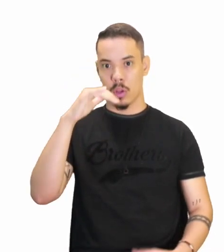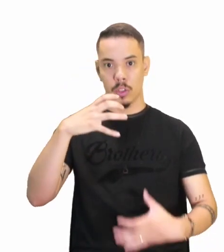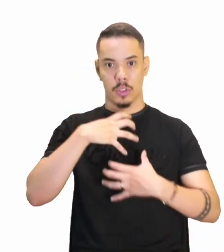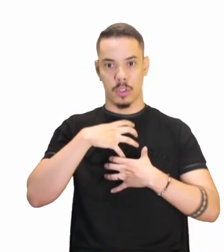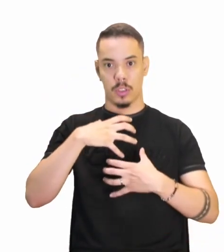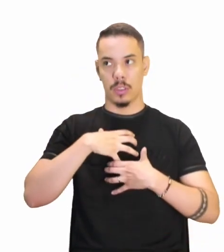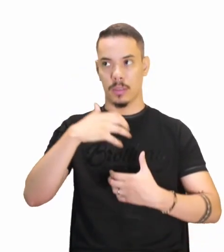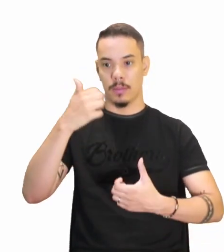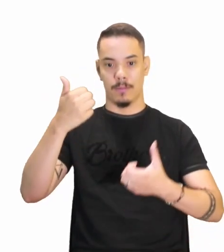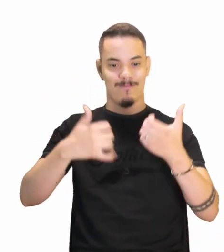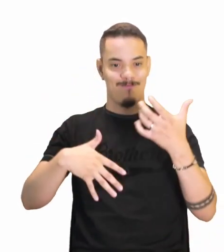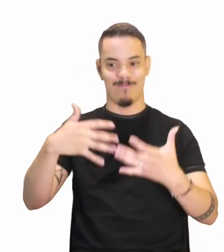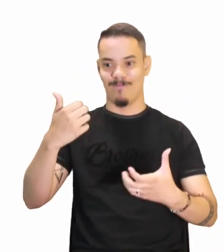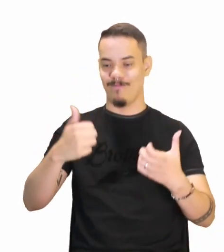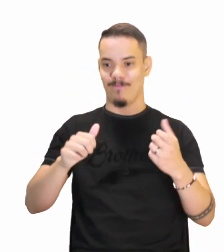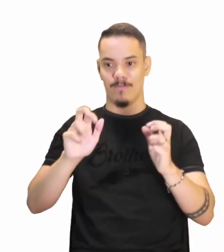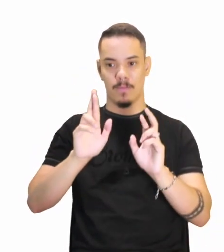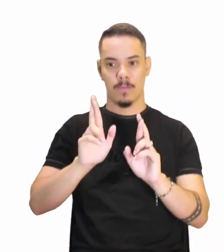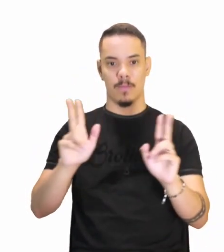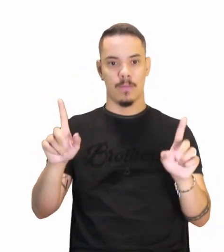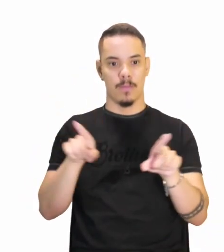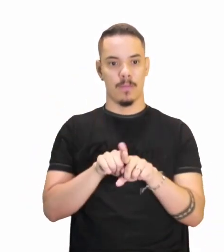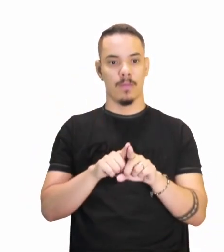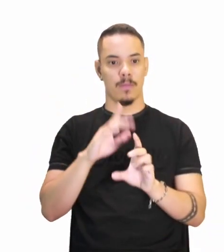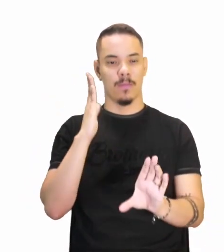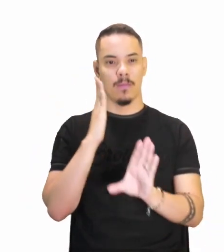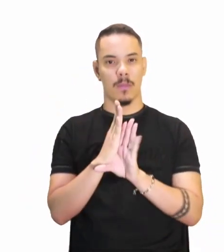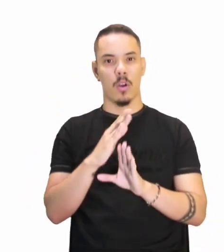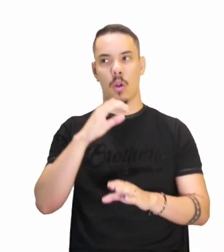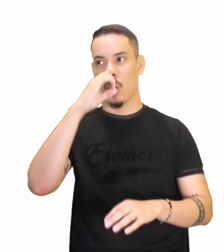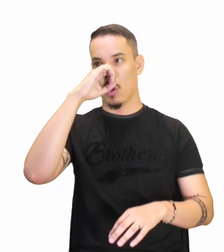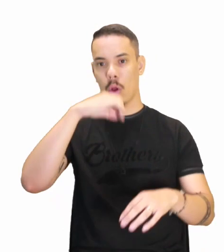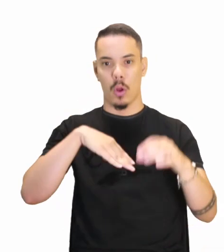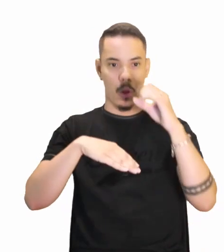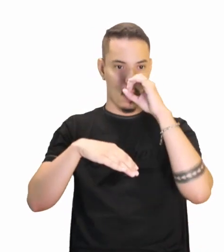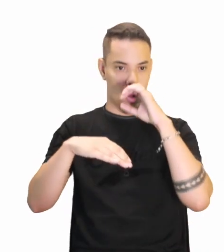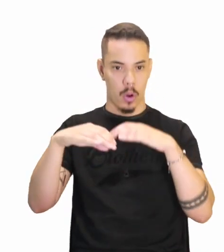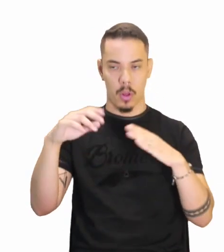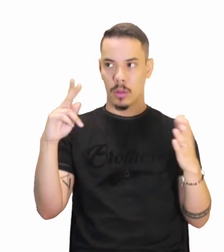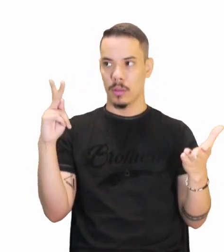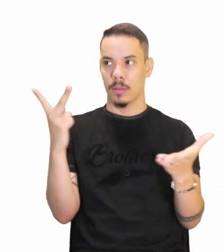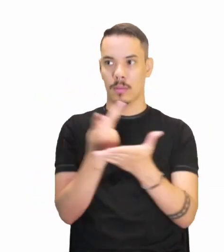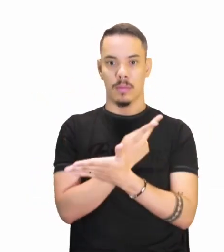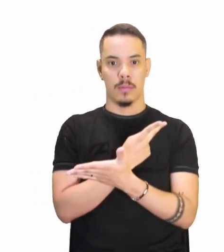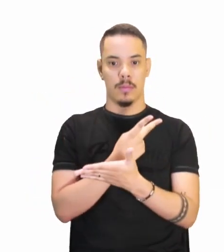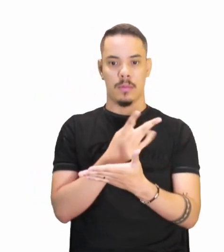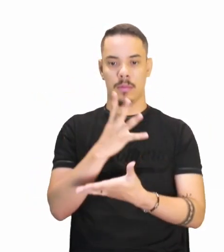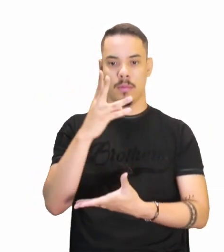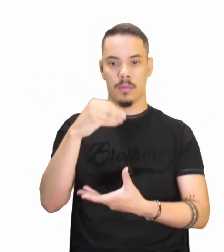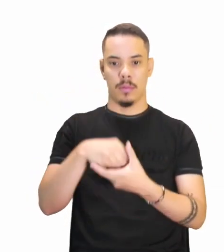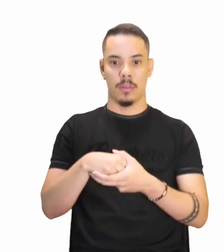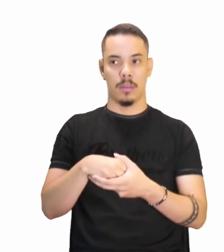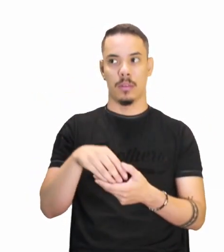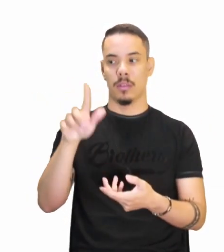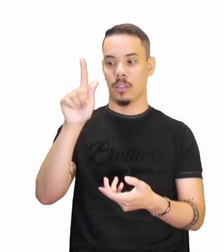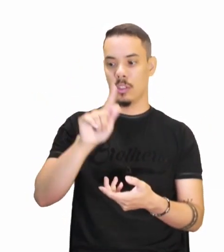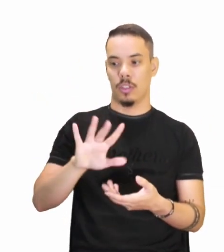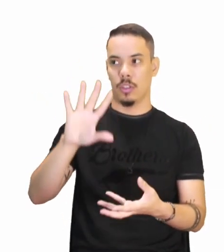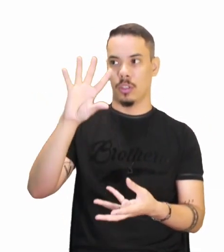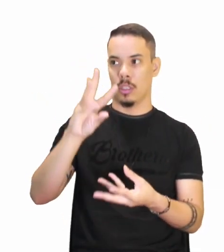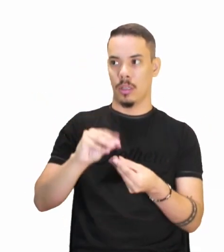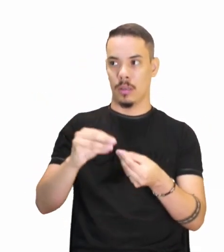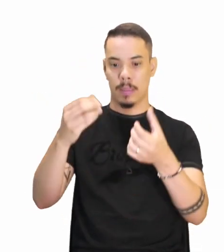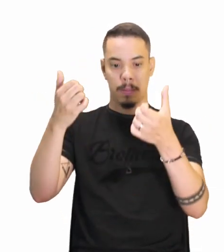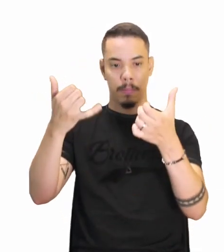de falar pelo avesso durante das grosserias aqui me habituaram em geral me